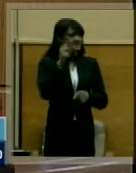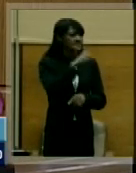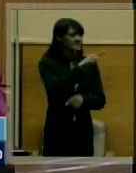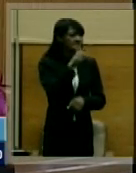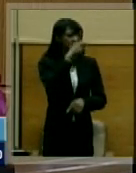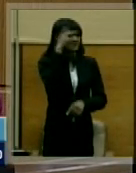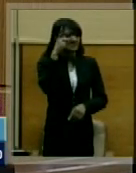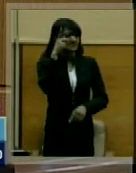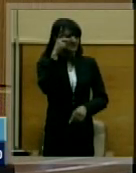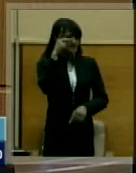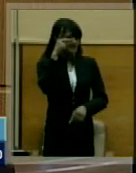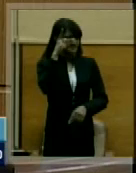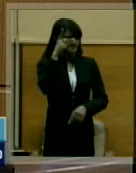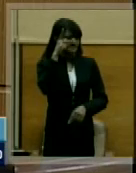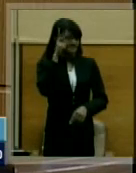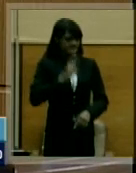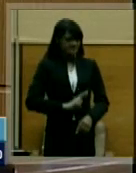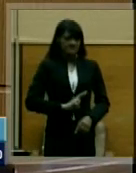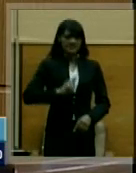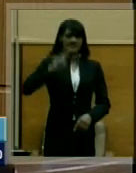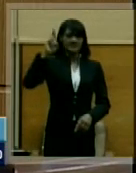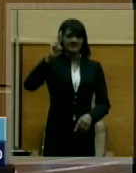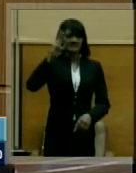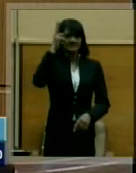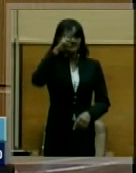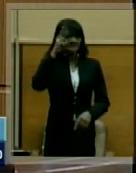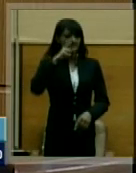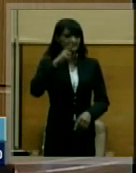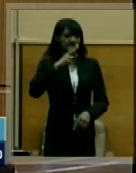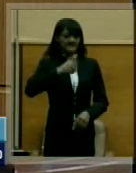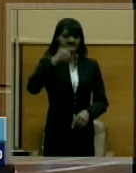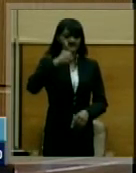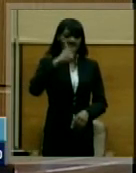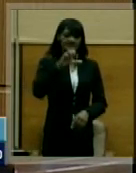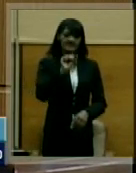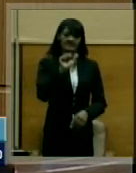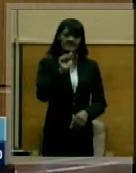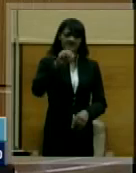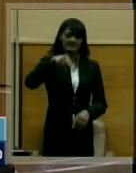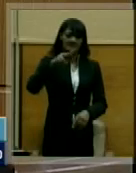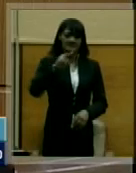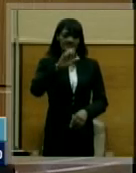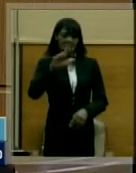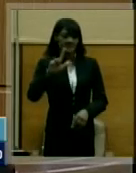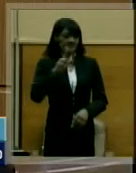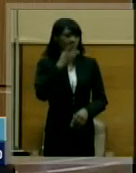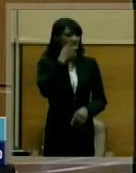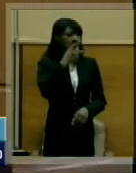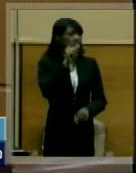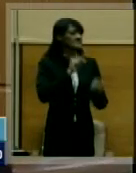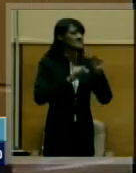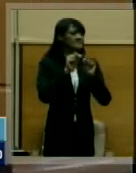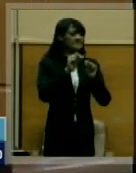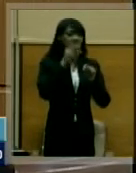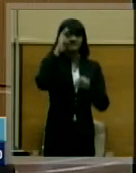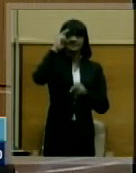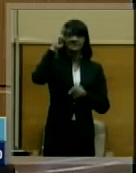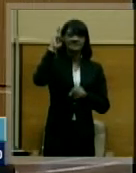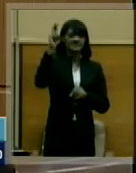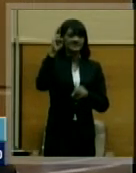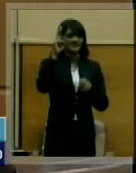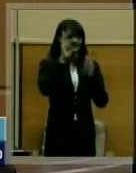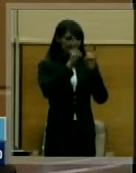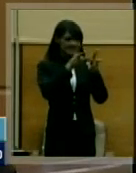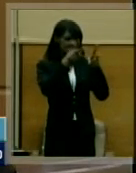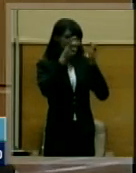em 1 Samuel, capítulo 16, versículo 7, que diz: o Senhor não vê como vê o homem, pois o homem